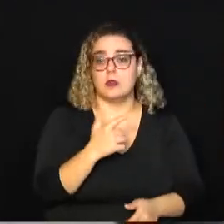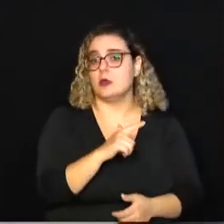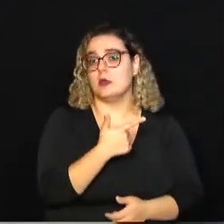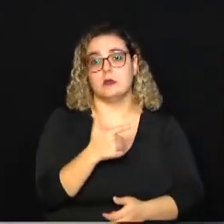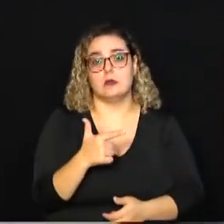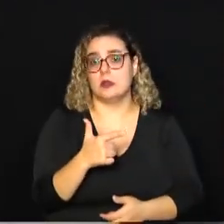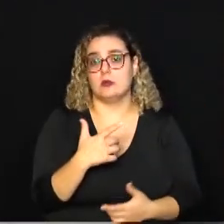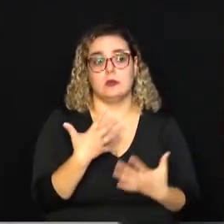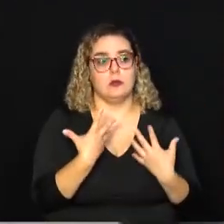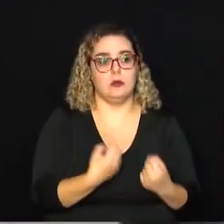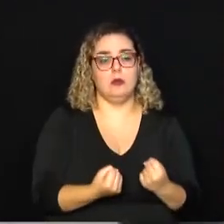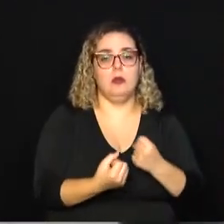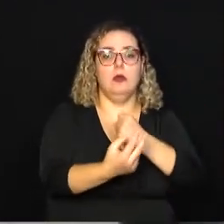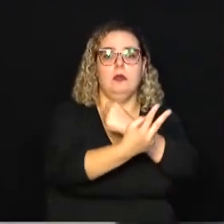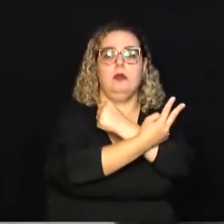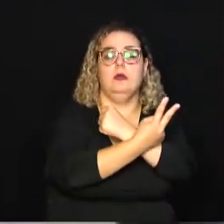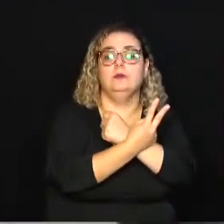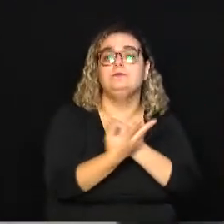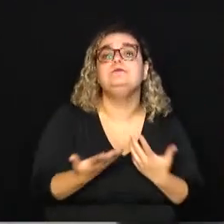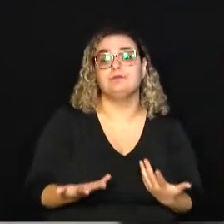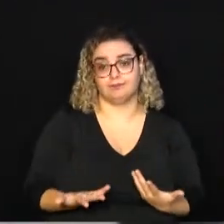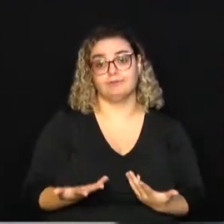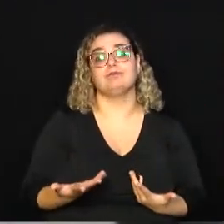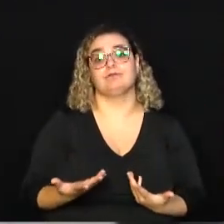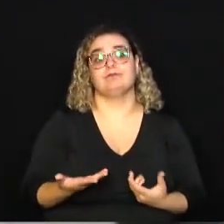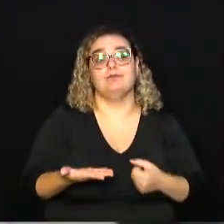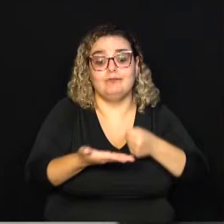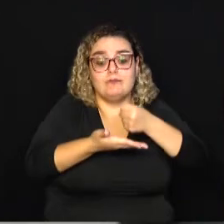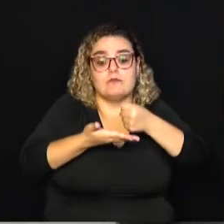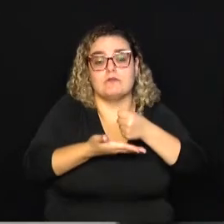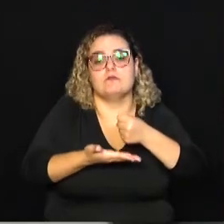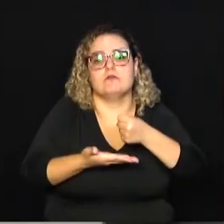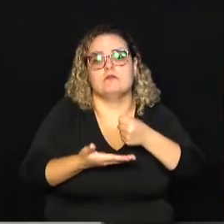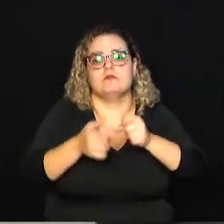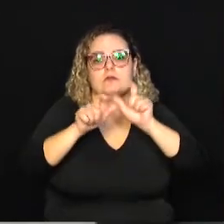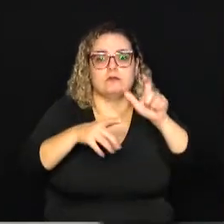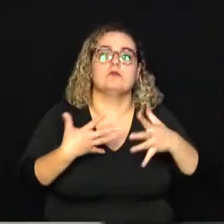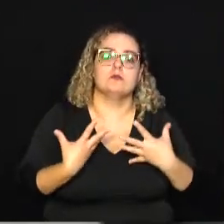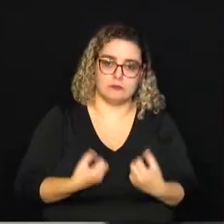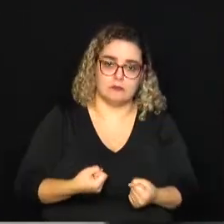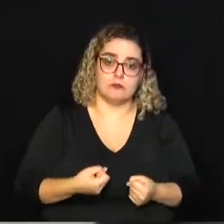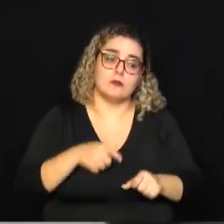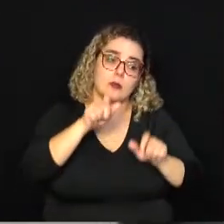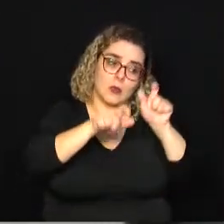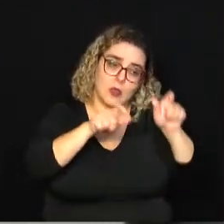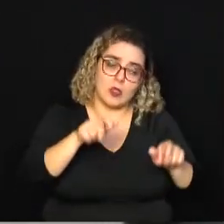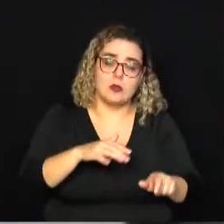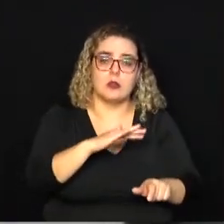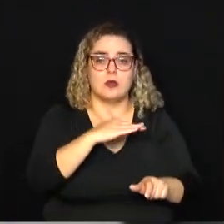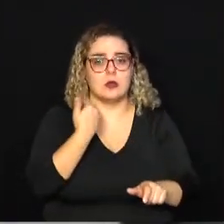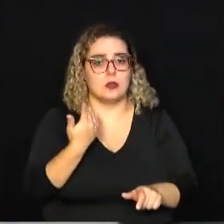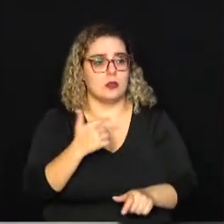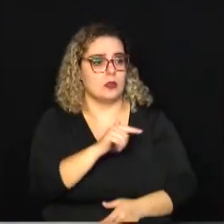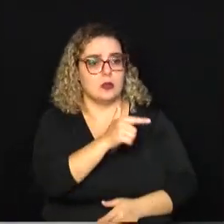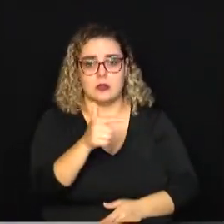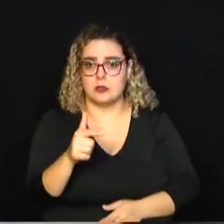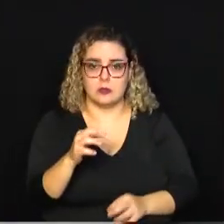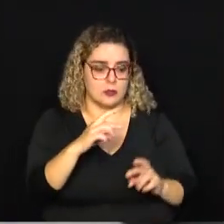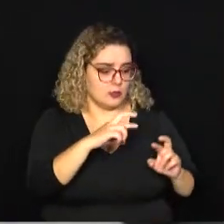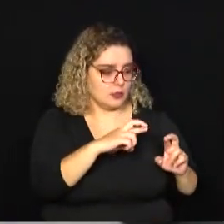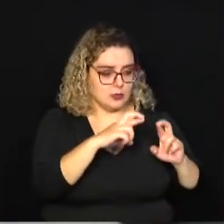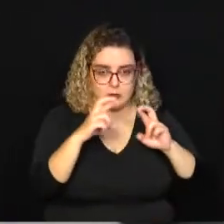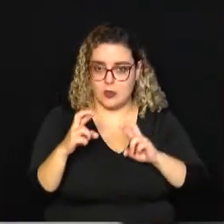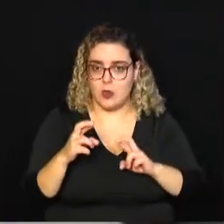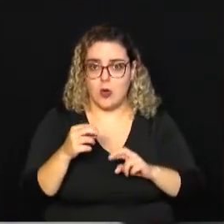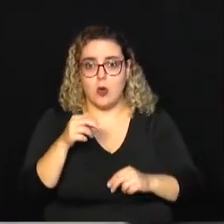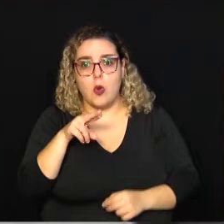integralidade do cuidado que existe disponível para que essas pessoas possam receber. Portanto, são pessoas que morrem desassistidas ou assistidas apenas